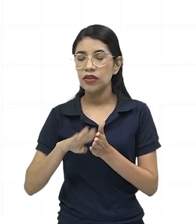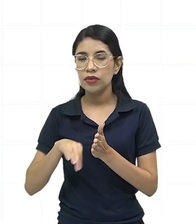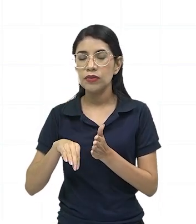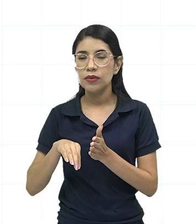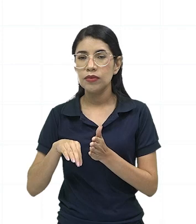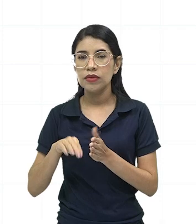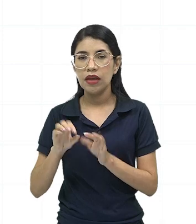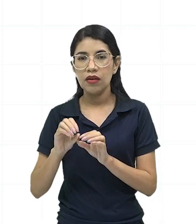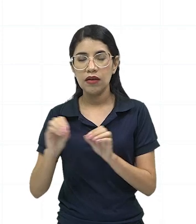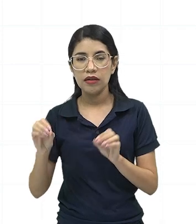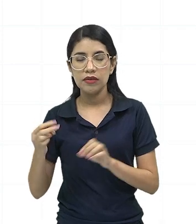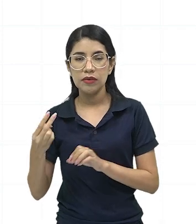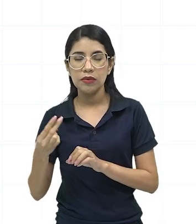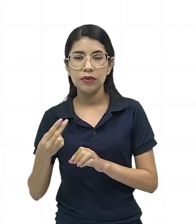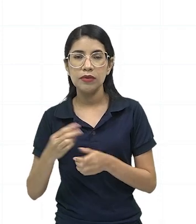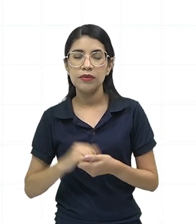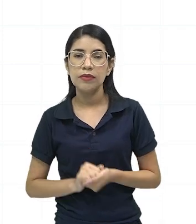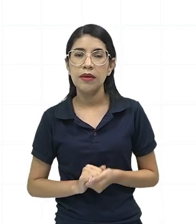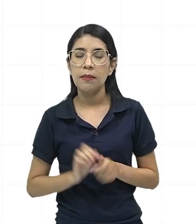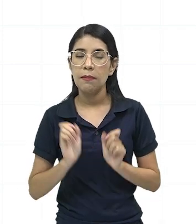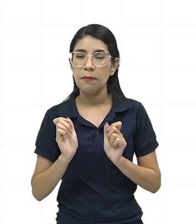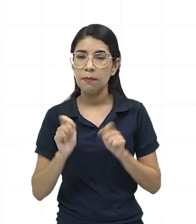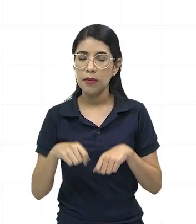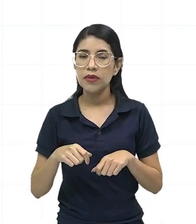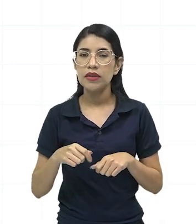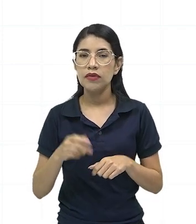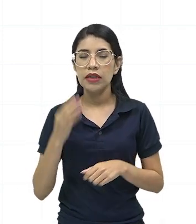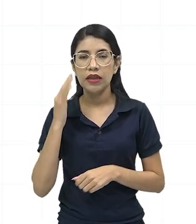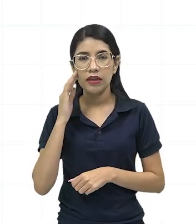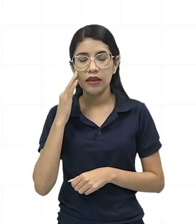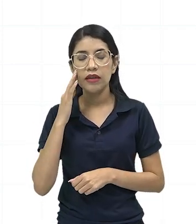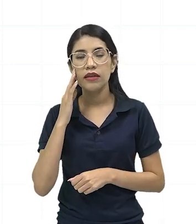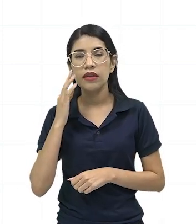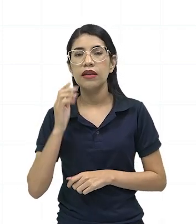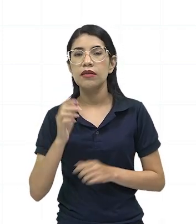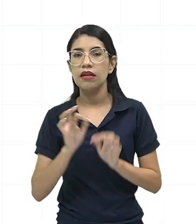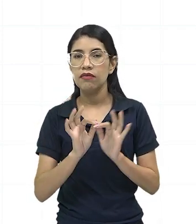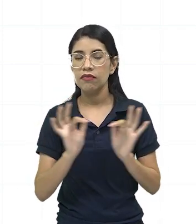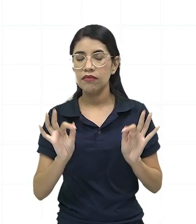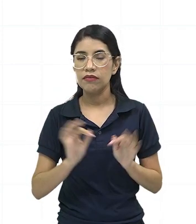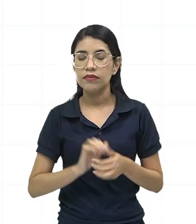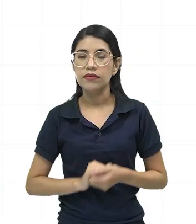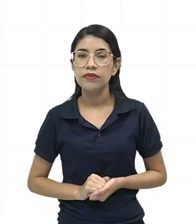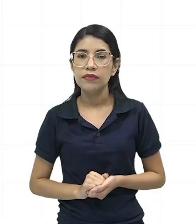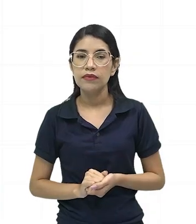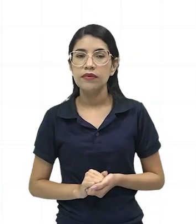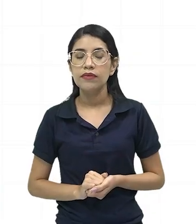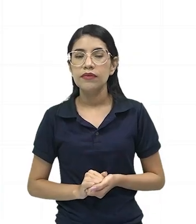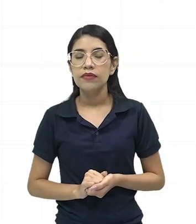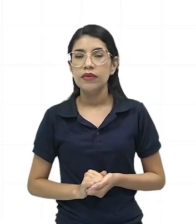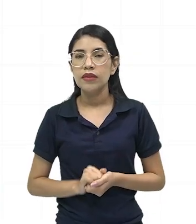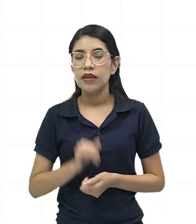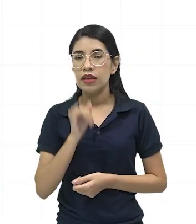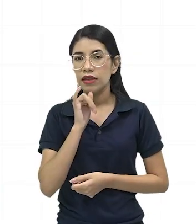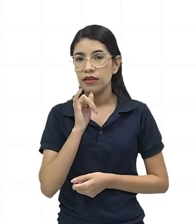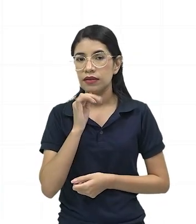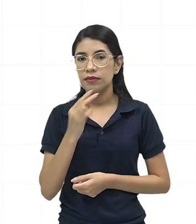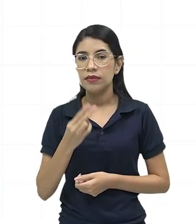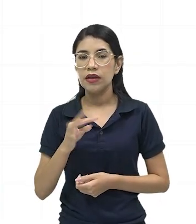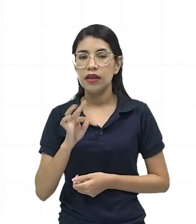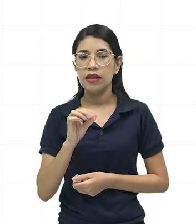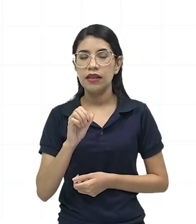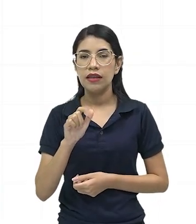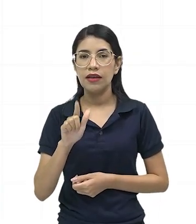pai trabalha. Não aparece, mas o verbo ele está lá escondido. No exemplo 2, tal